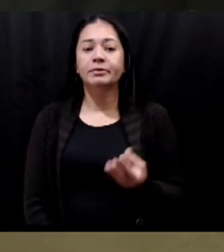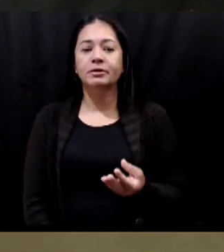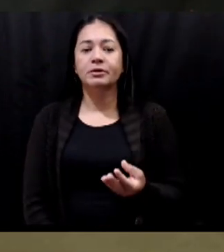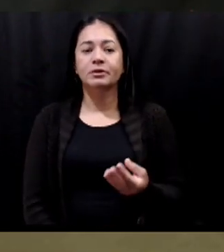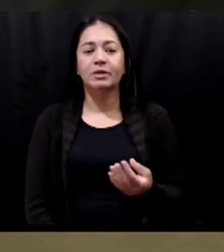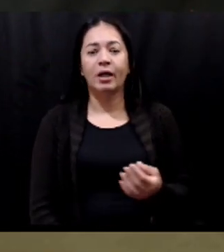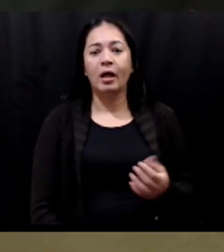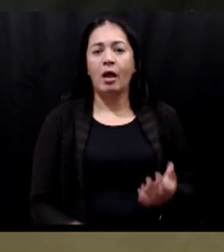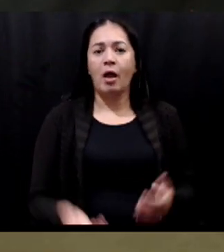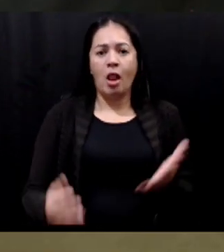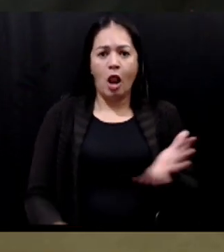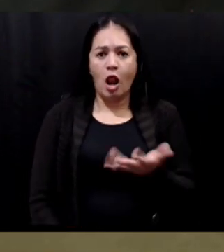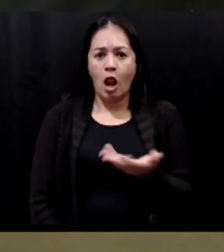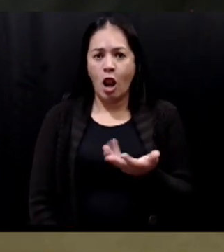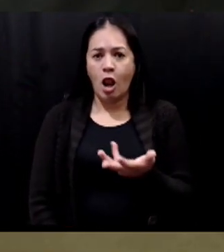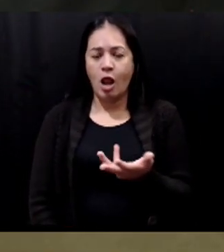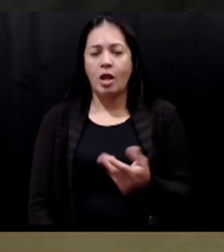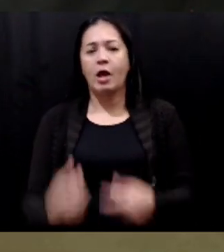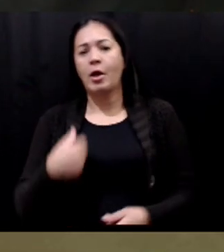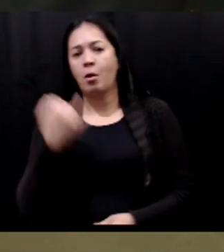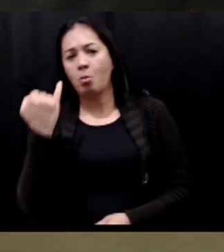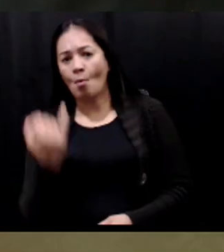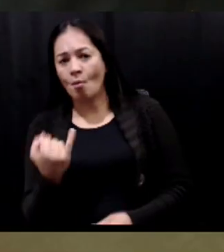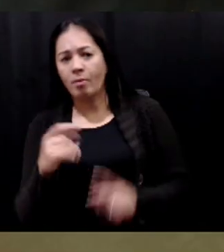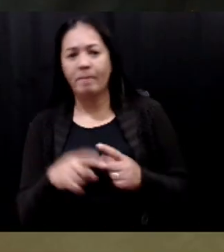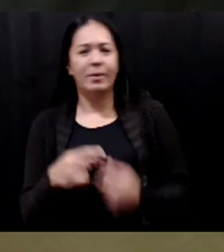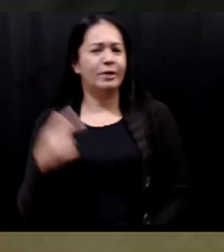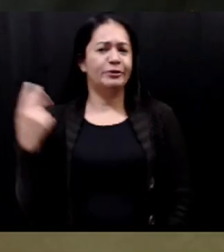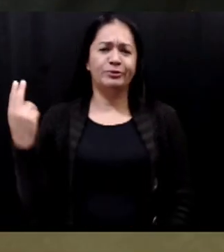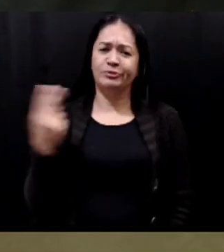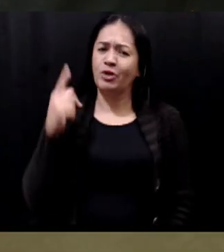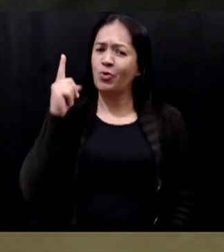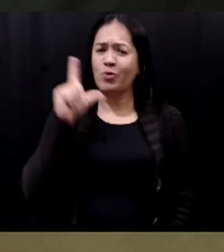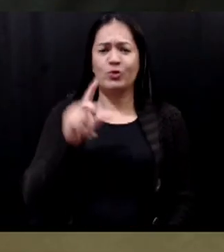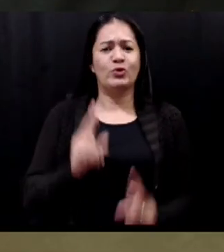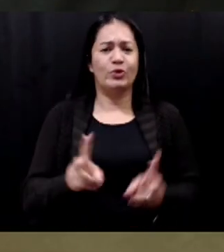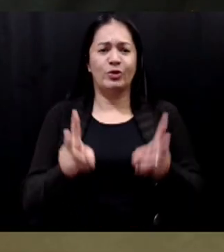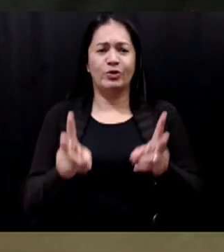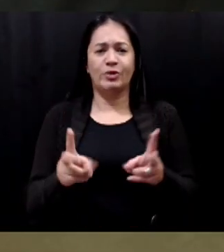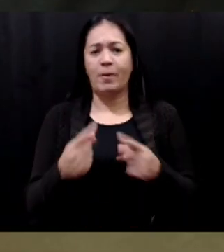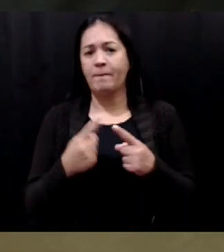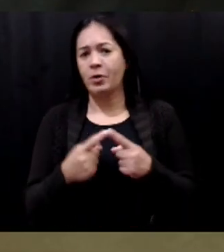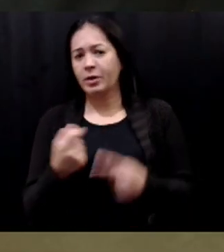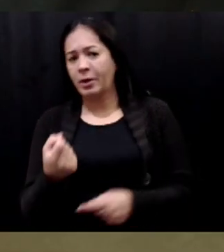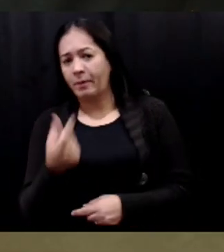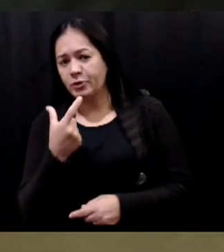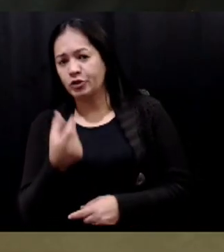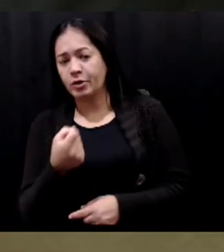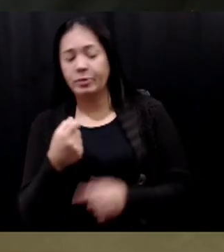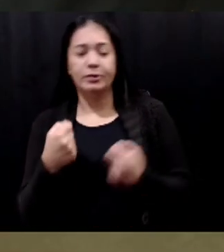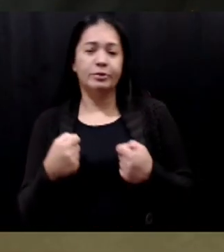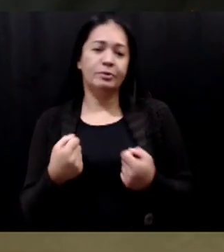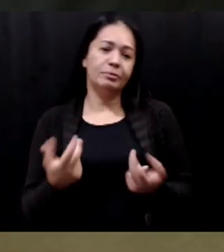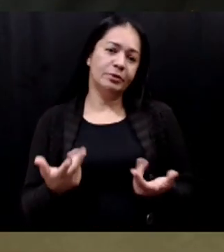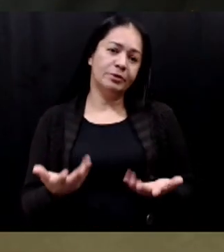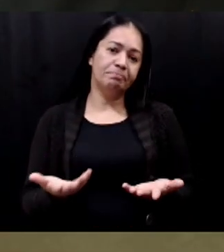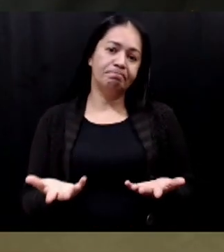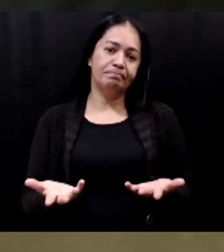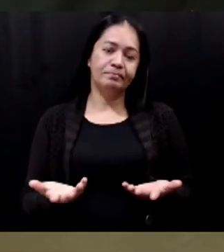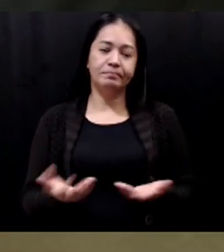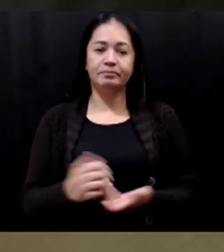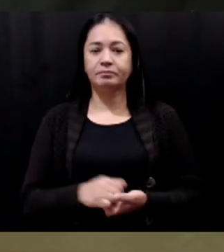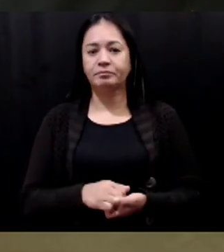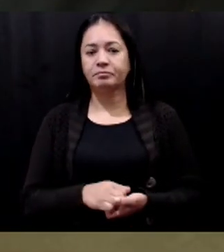acelera, daí eu emagreço, mas não consigo manter, porque se eu não tomar um medicamento, mesmo que seja natural, enfim, né, o